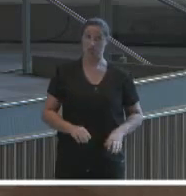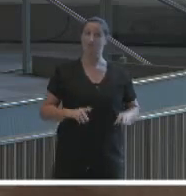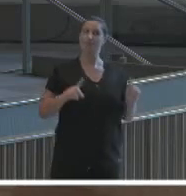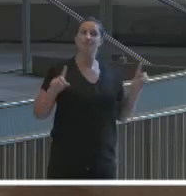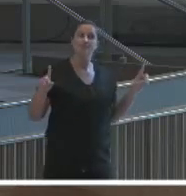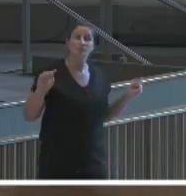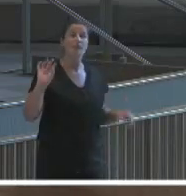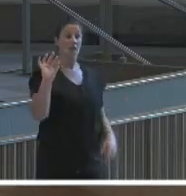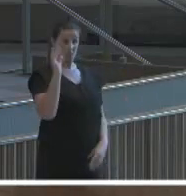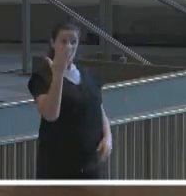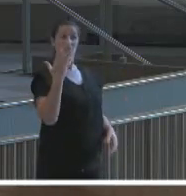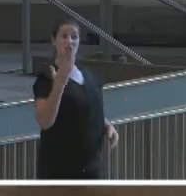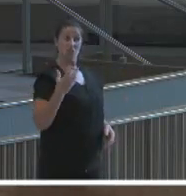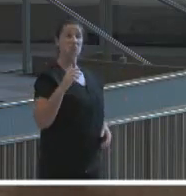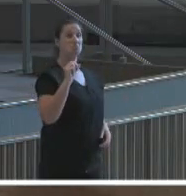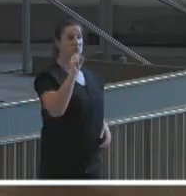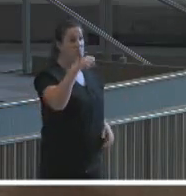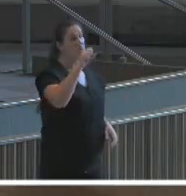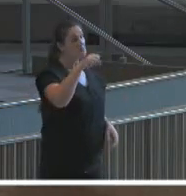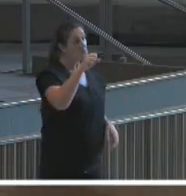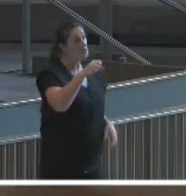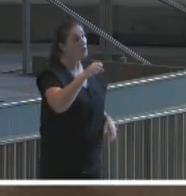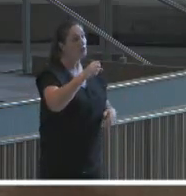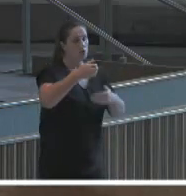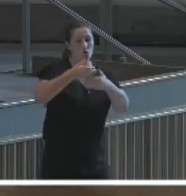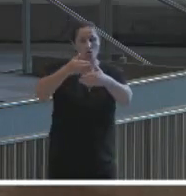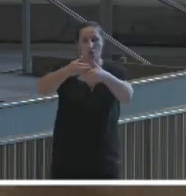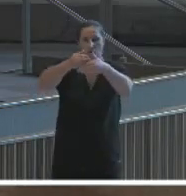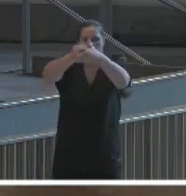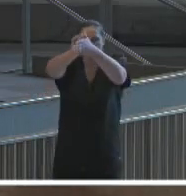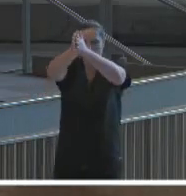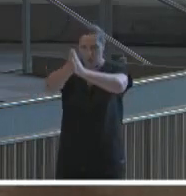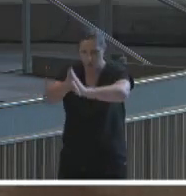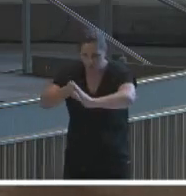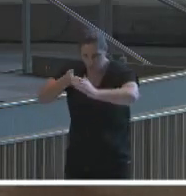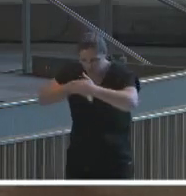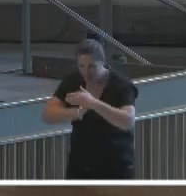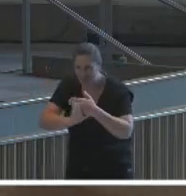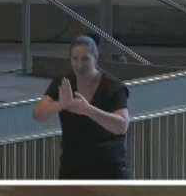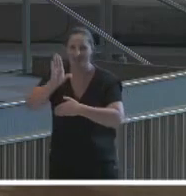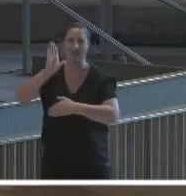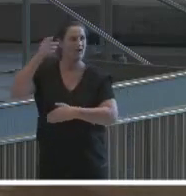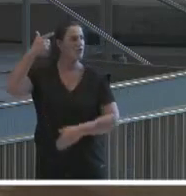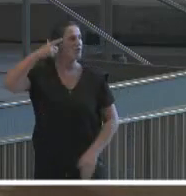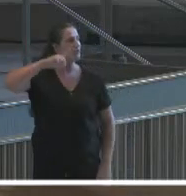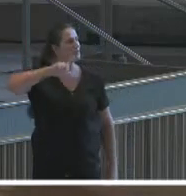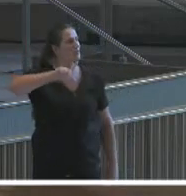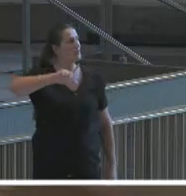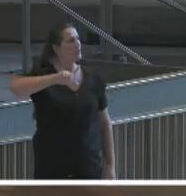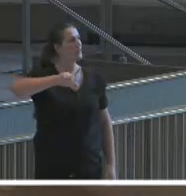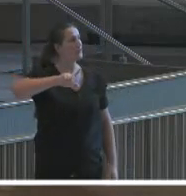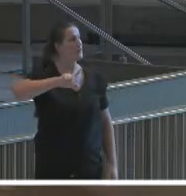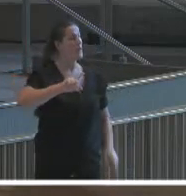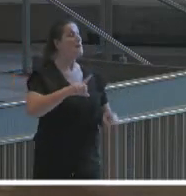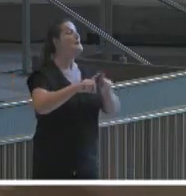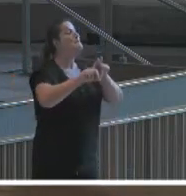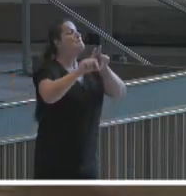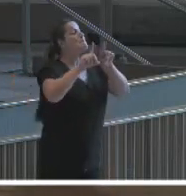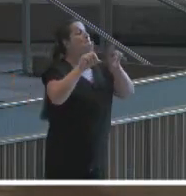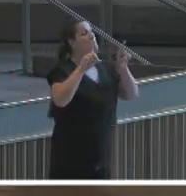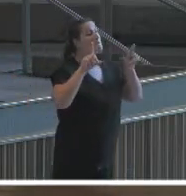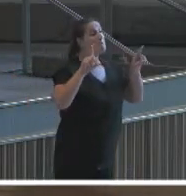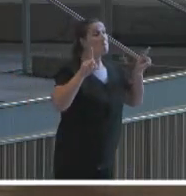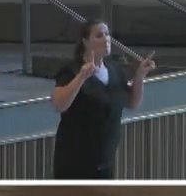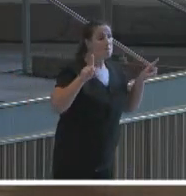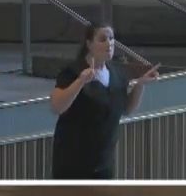aconteceu exatamente assim. As muralhas caíram e eles invadiram a cidade. Mas